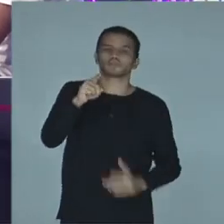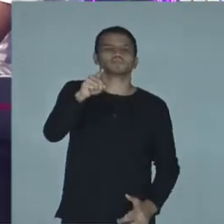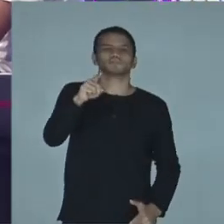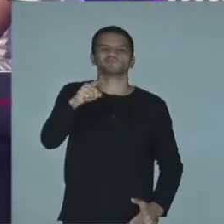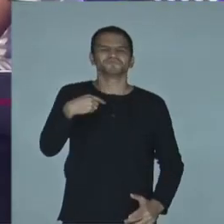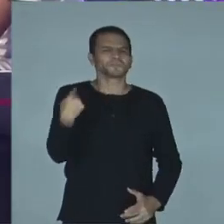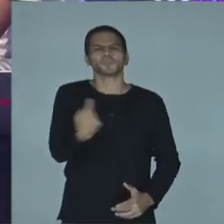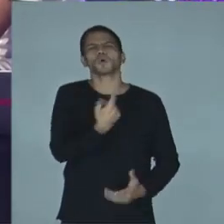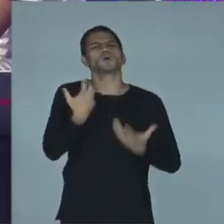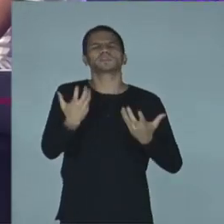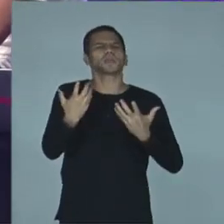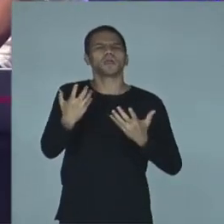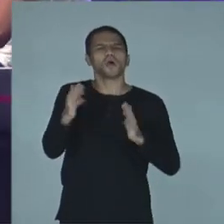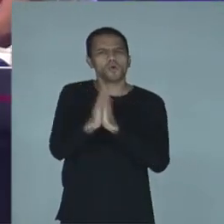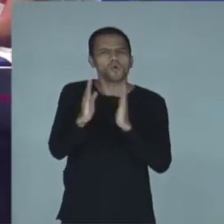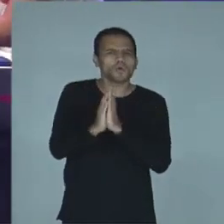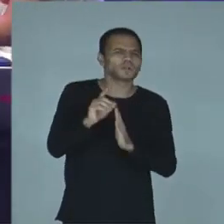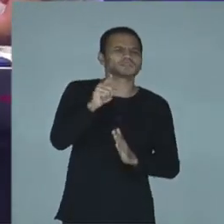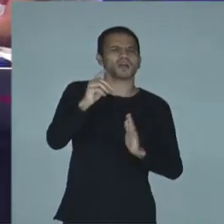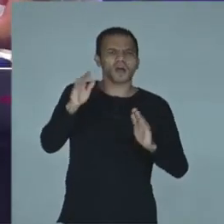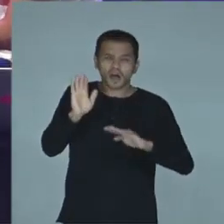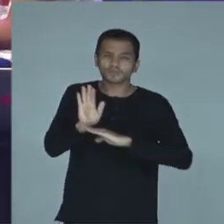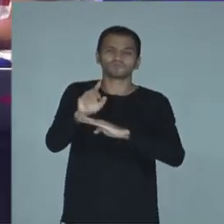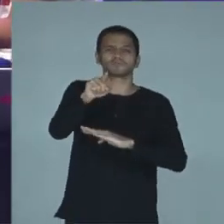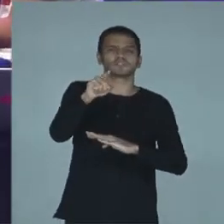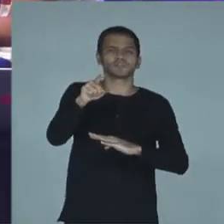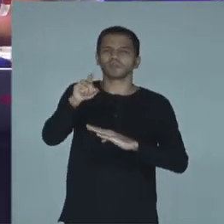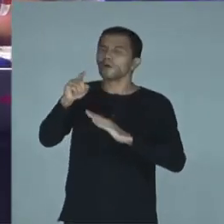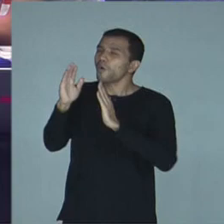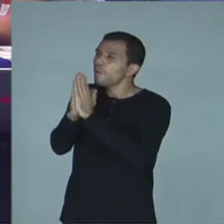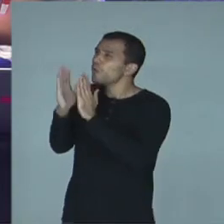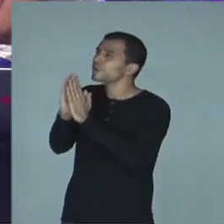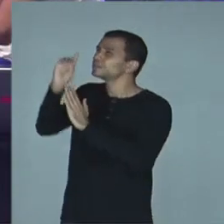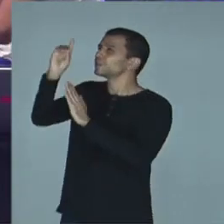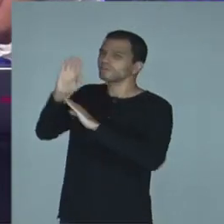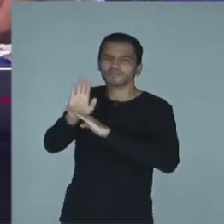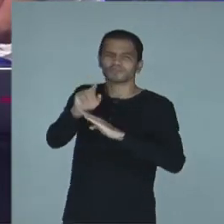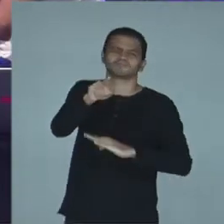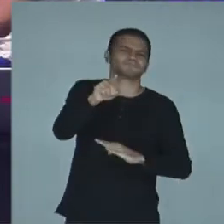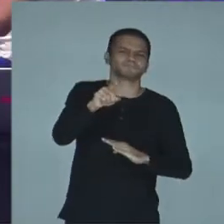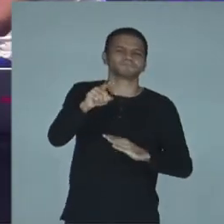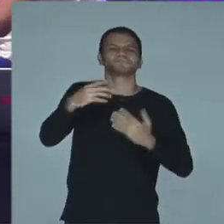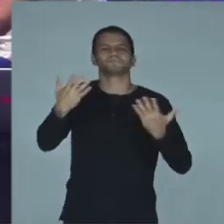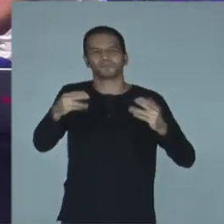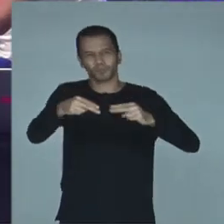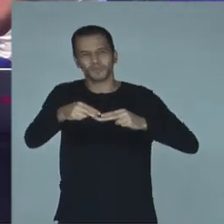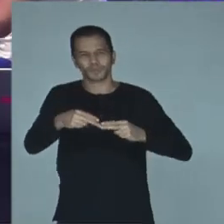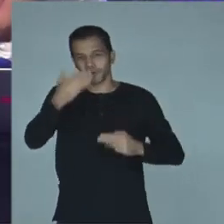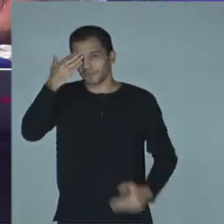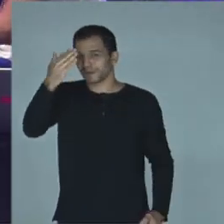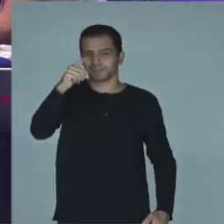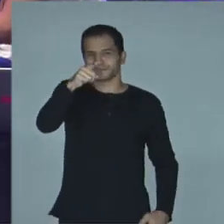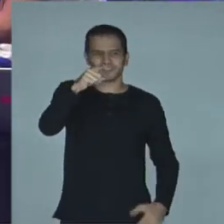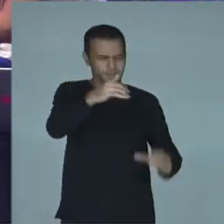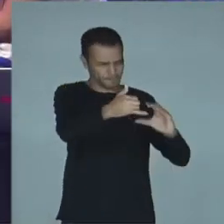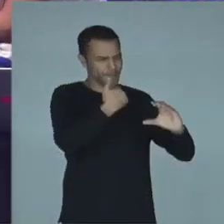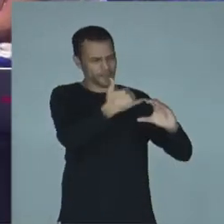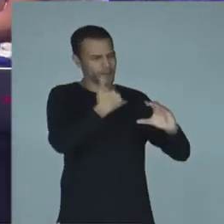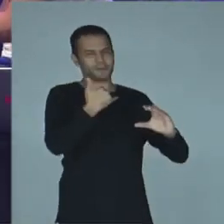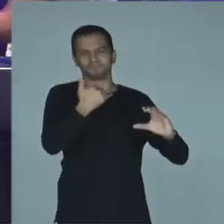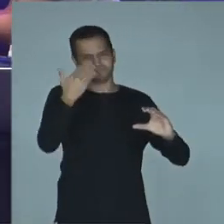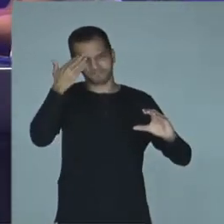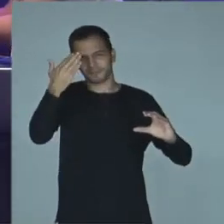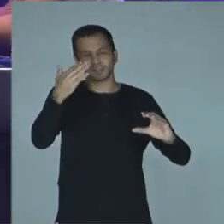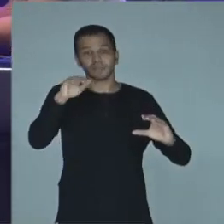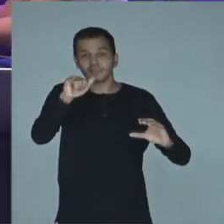nós quer morar por você nós temos clamar a Deus pela sua vida então muito obrigado por você está preenchendo se alguém não preencheu